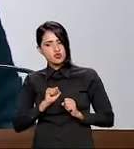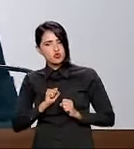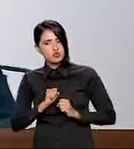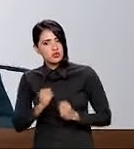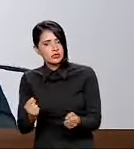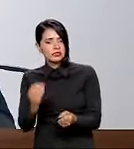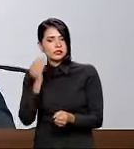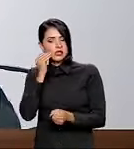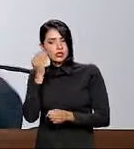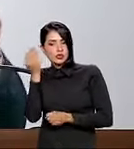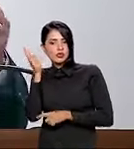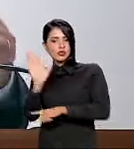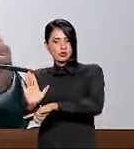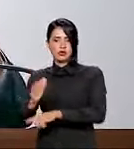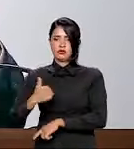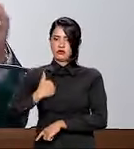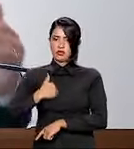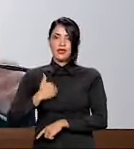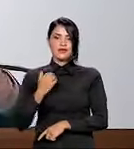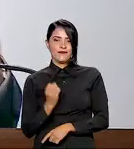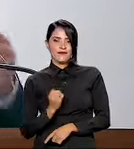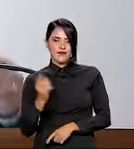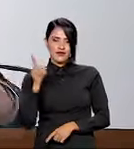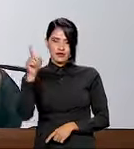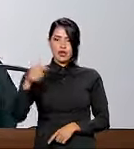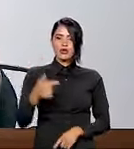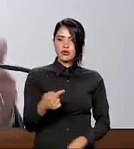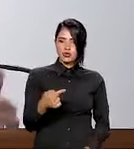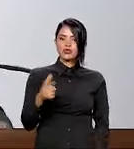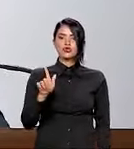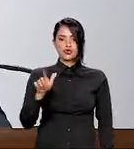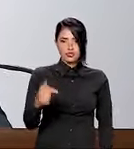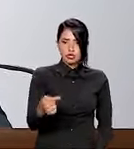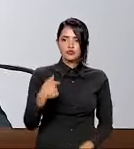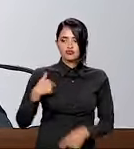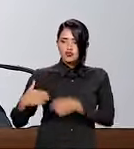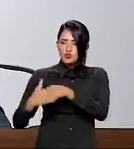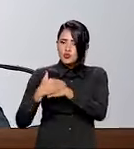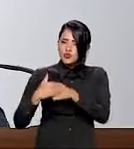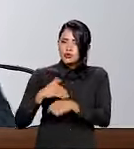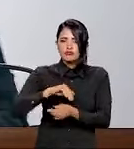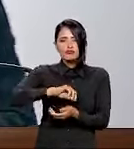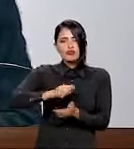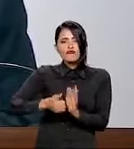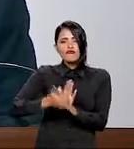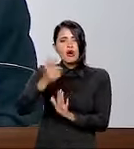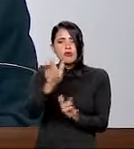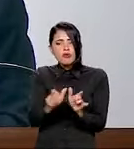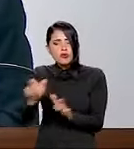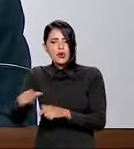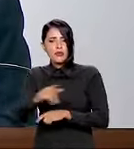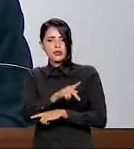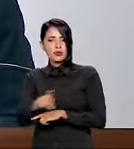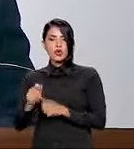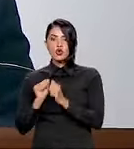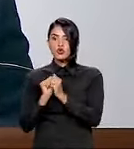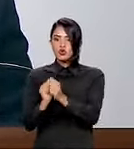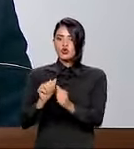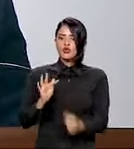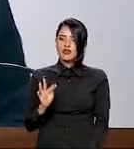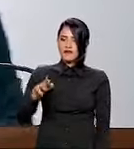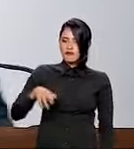a Argentina. Nessa viagem do G7, eu conversei com muitos presidentes para que, junto ao FMI, tente ajudar